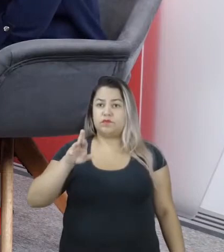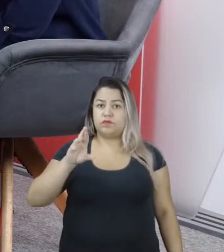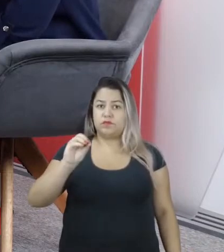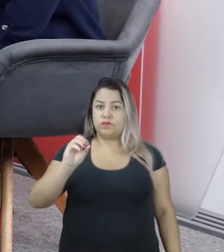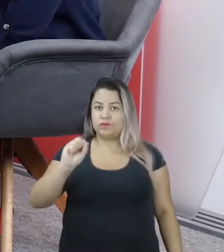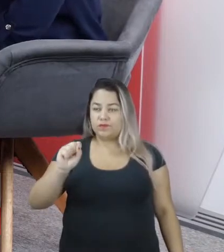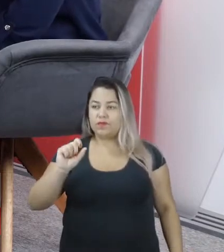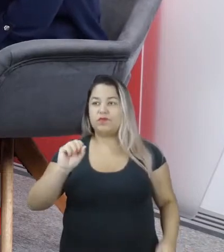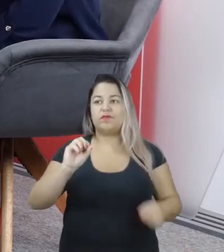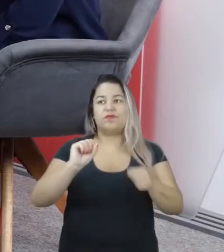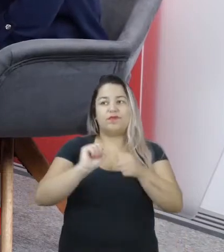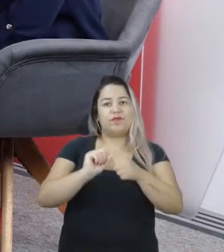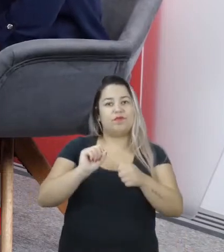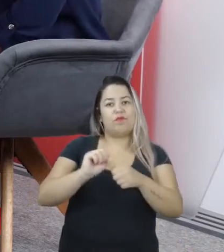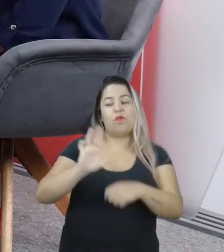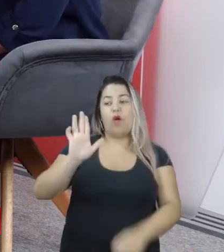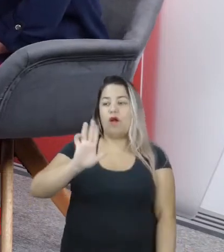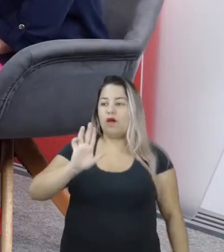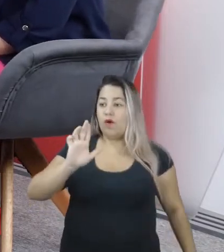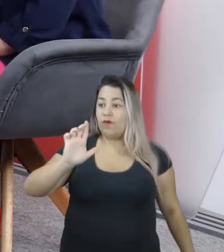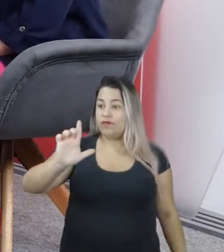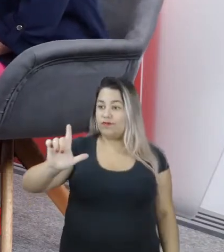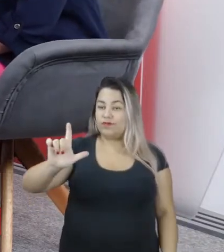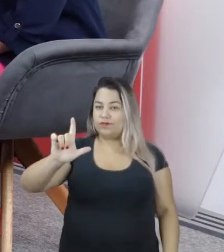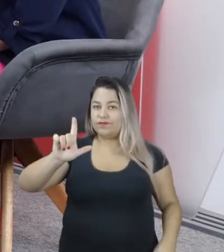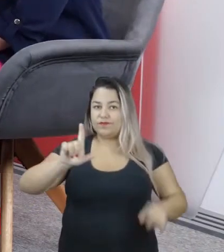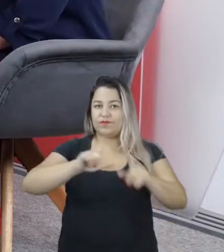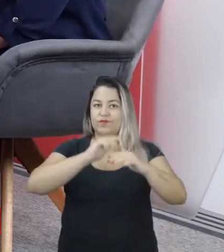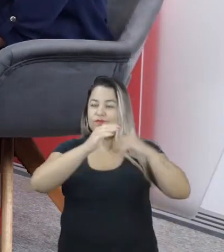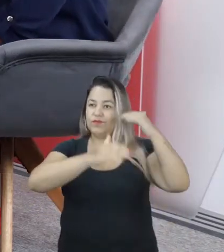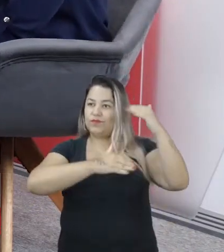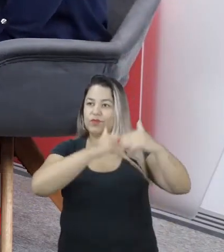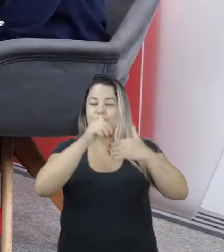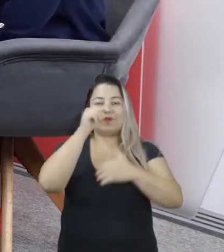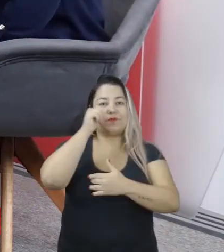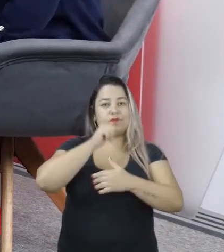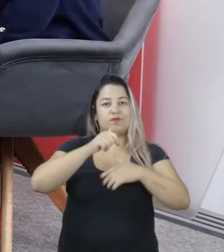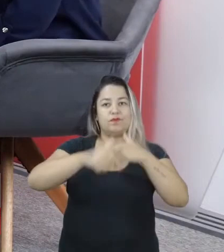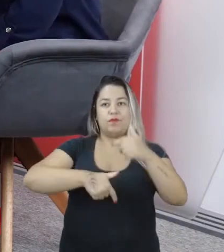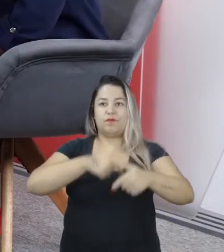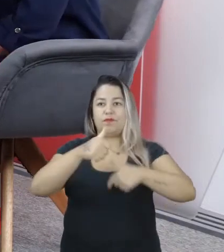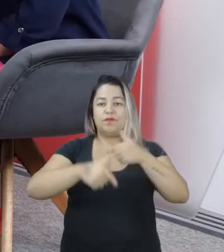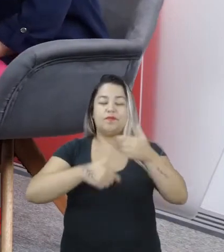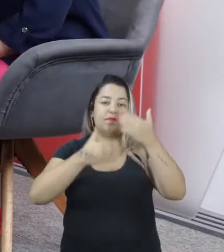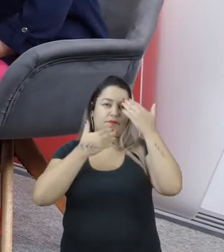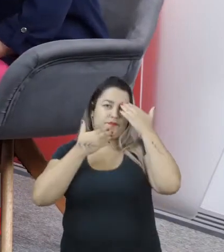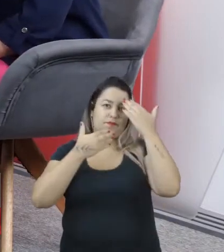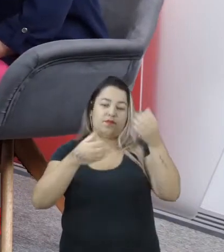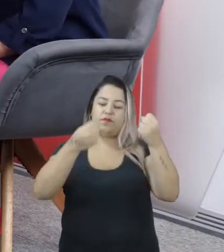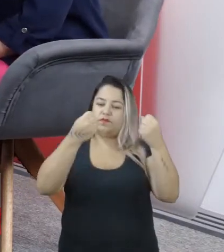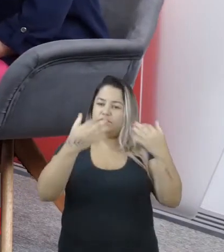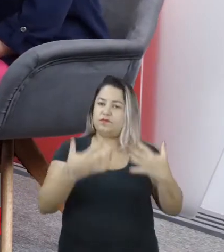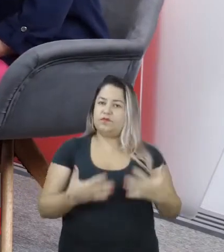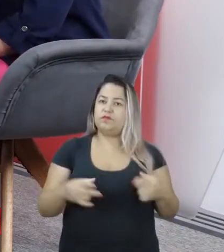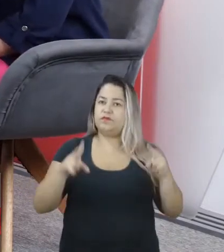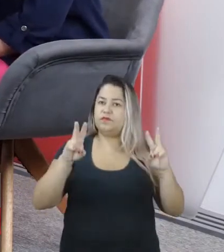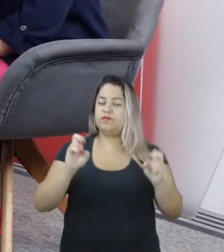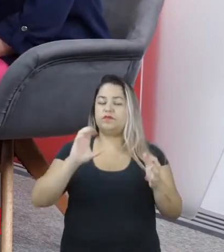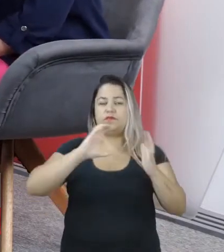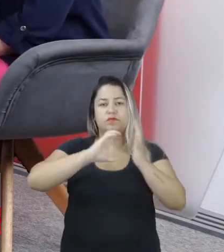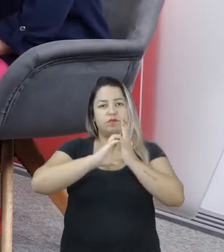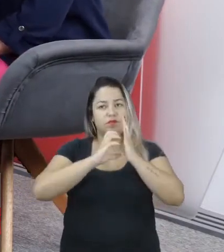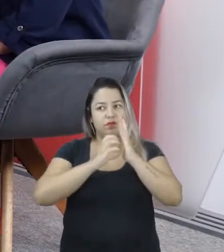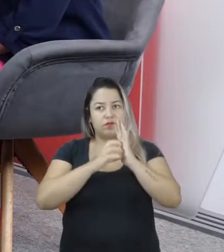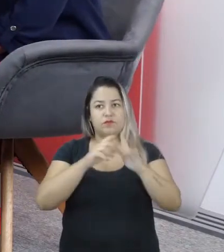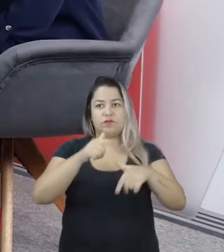L para ver mulheres como a ministra Esther desenvolvendo este trabalho aqui. O pessoal também agradece as explicações sobre os concursos